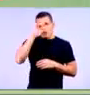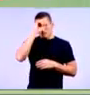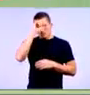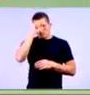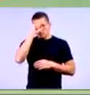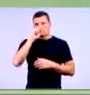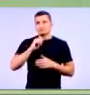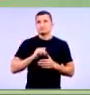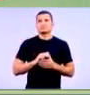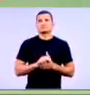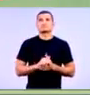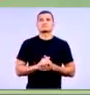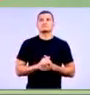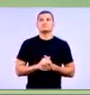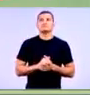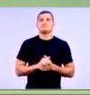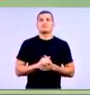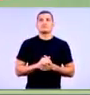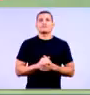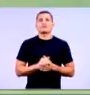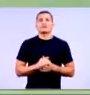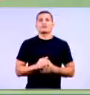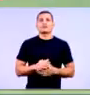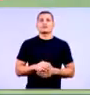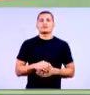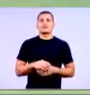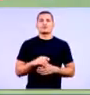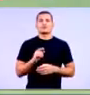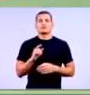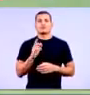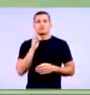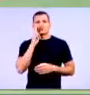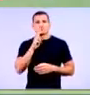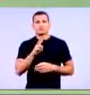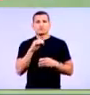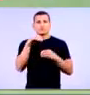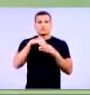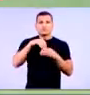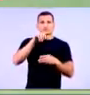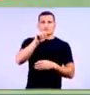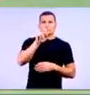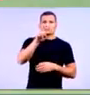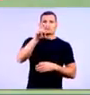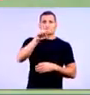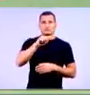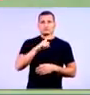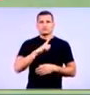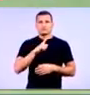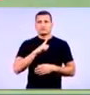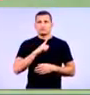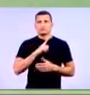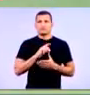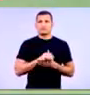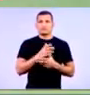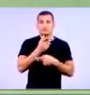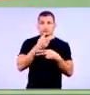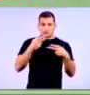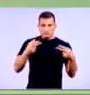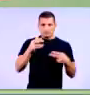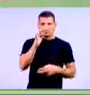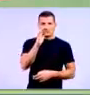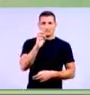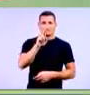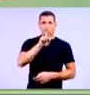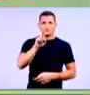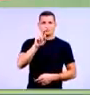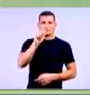aprendizagem. E o que nós vimos que dentro do nosso AVA existe? Nós vimos que existem